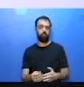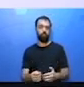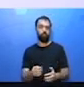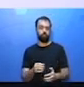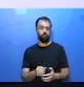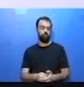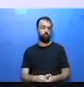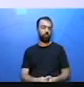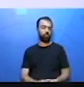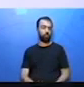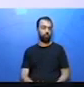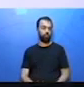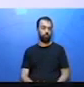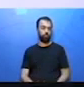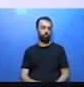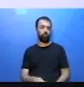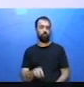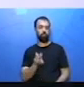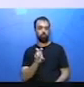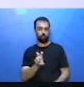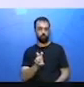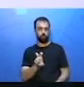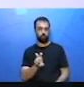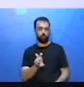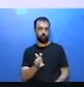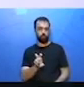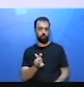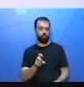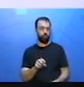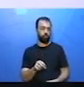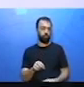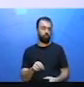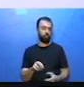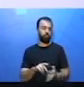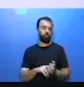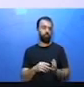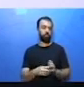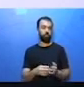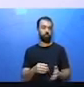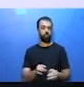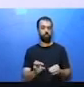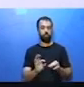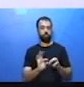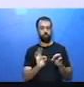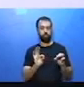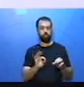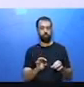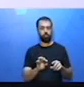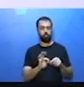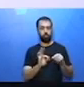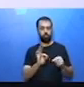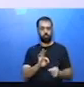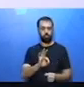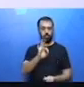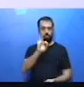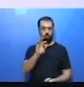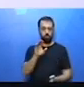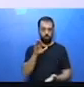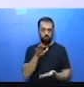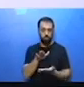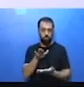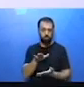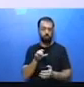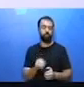Ou seja, esses 5 centímetros, diagonal menor. E esses 10